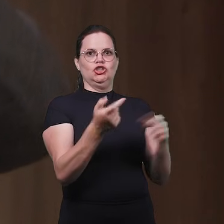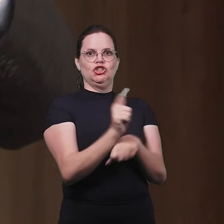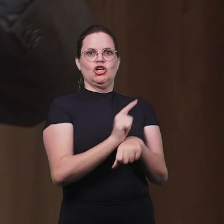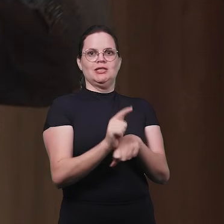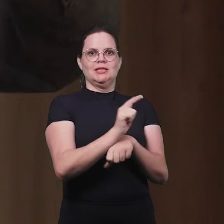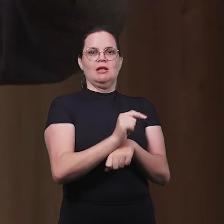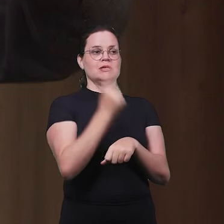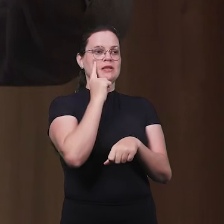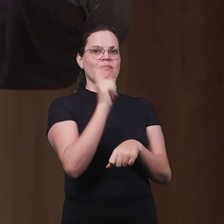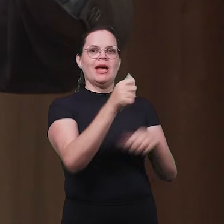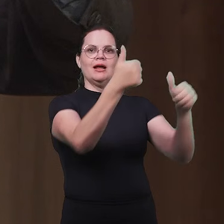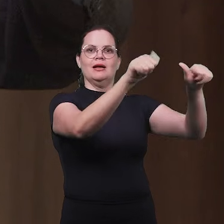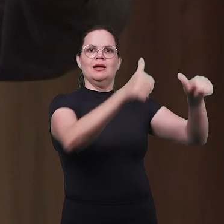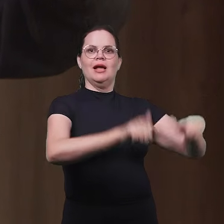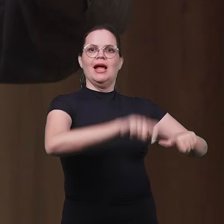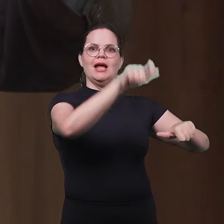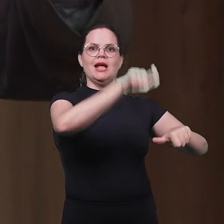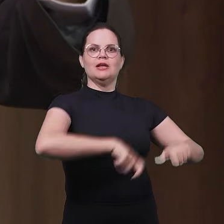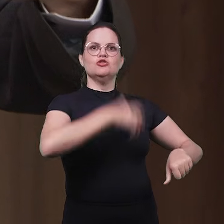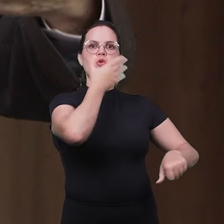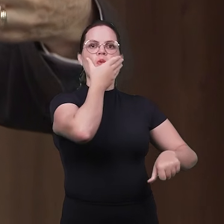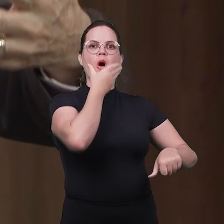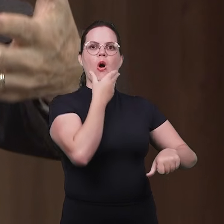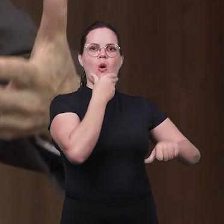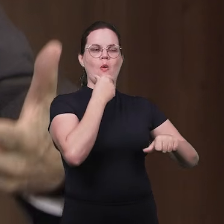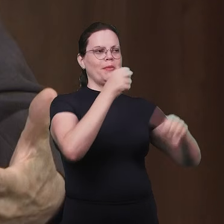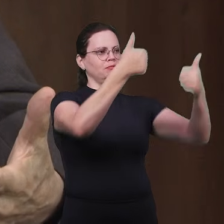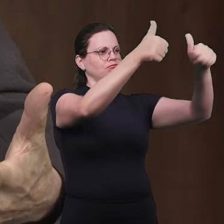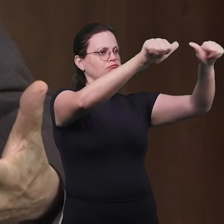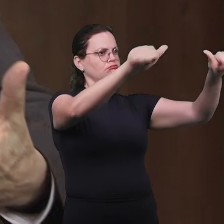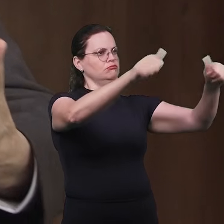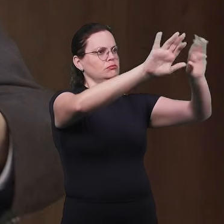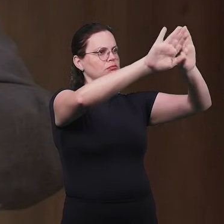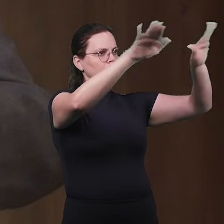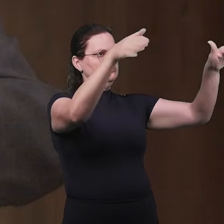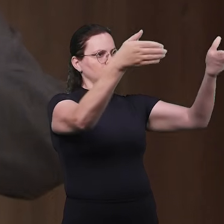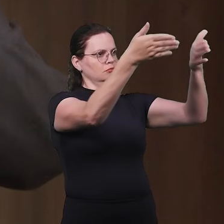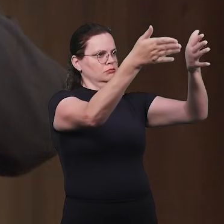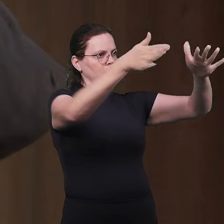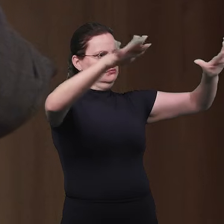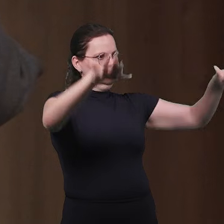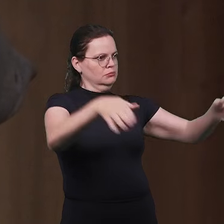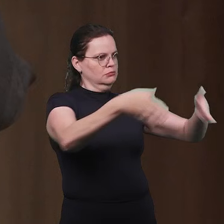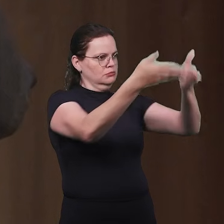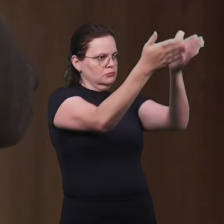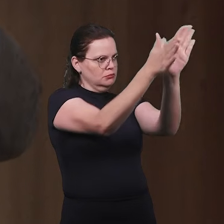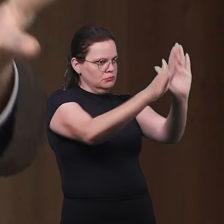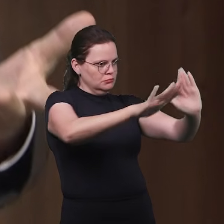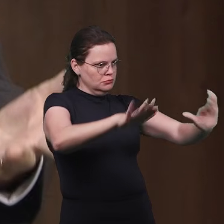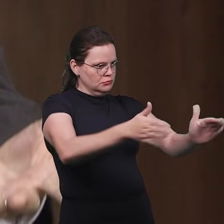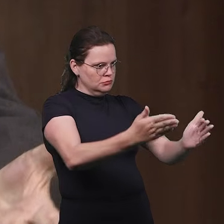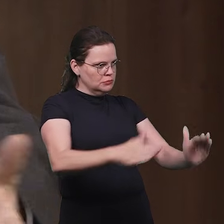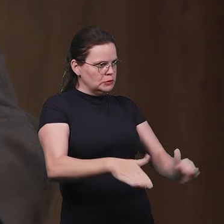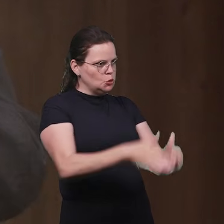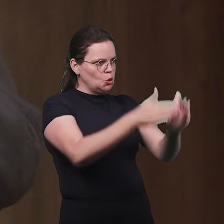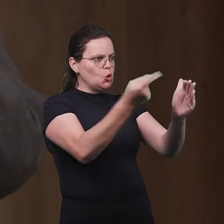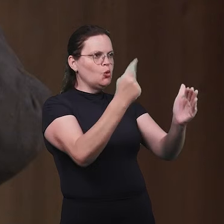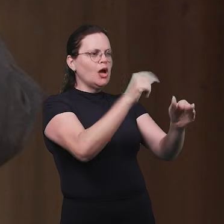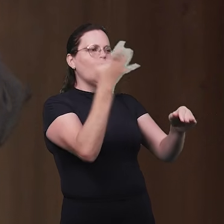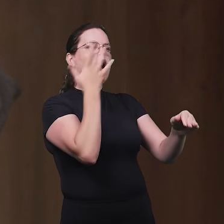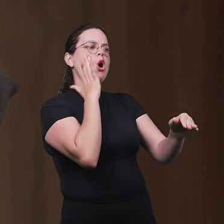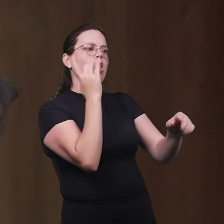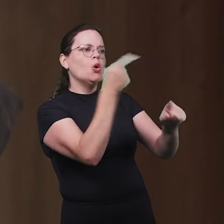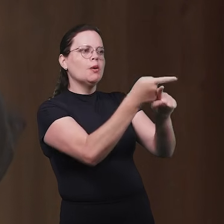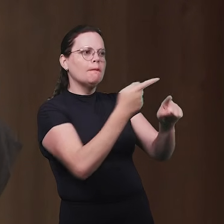gestão. Tanto é que era a figura de um homem, né? A imagem era a imagem de um homem, mostrando o homem e sua capacidade